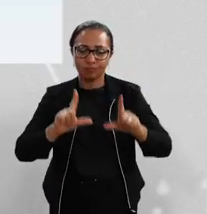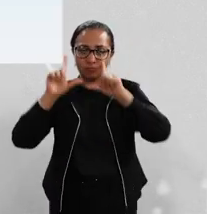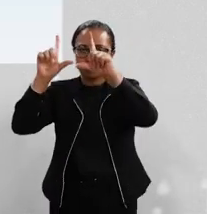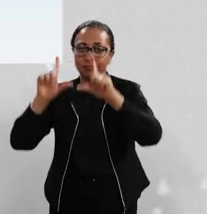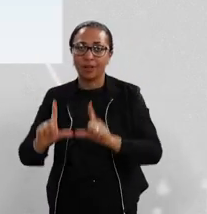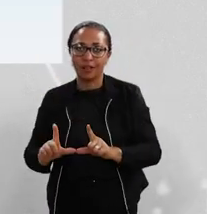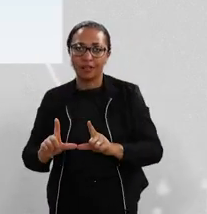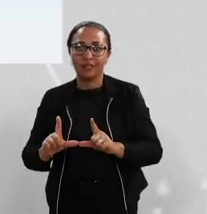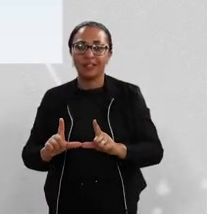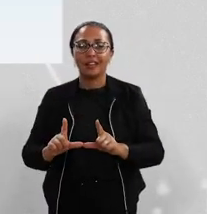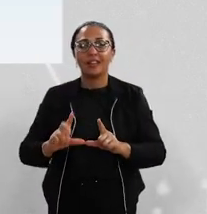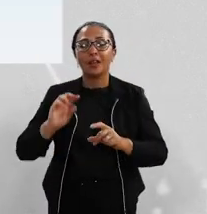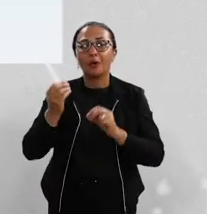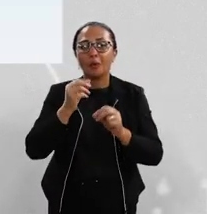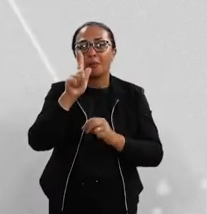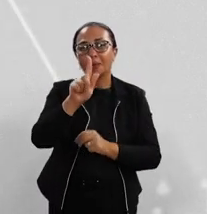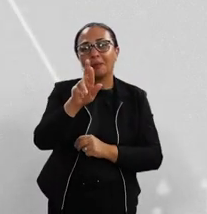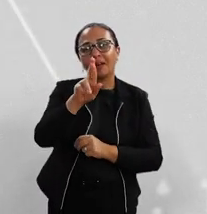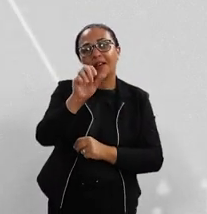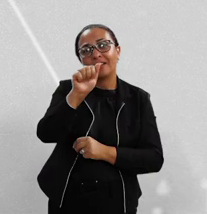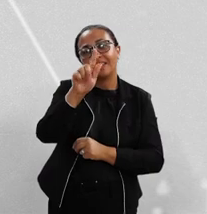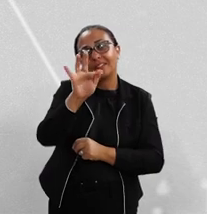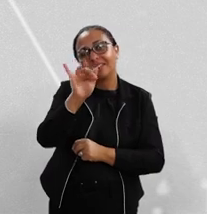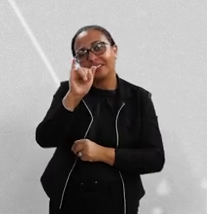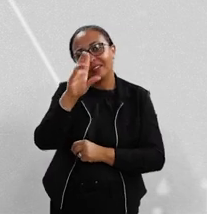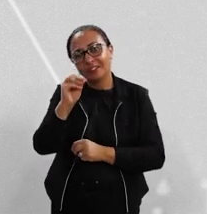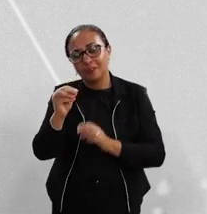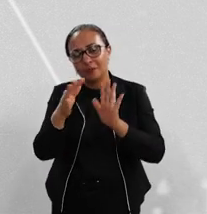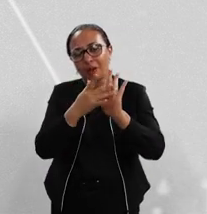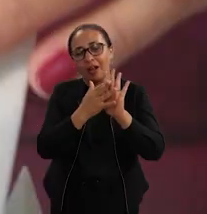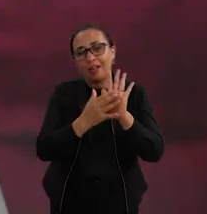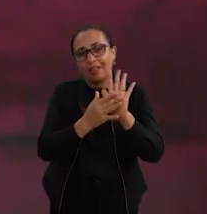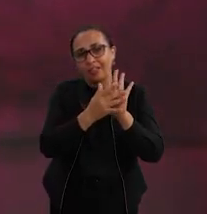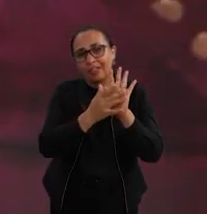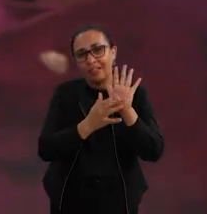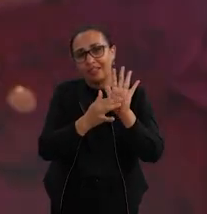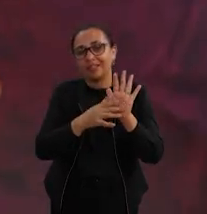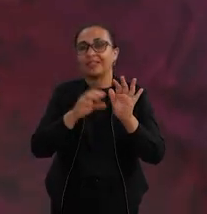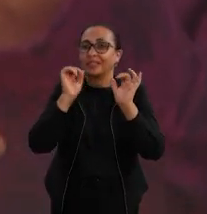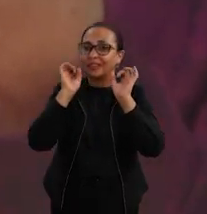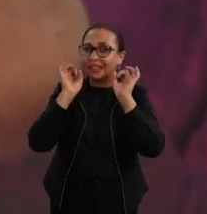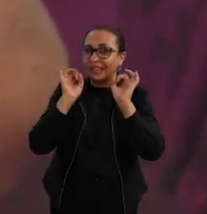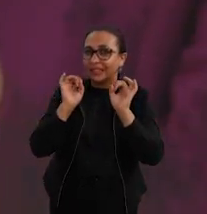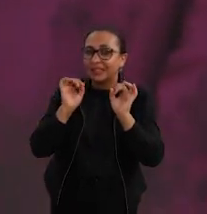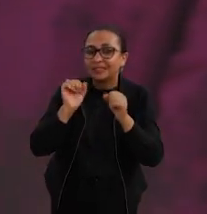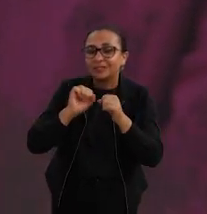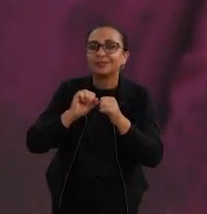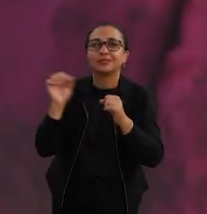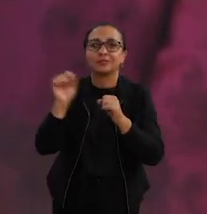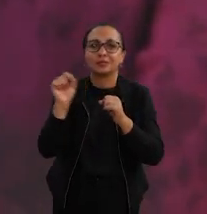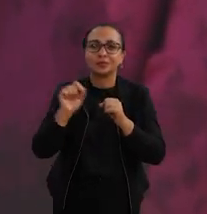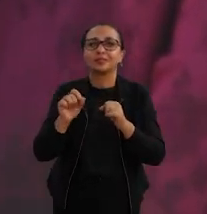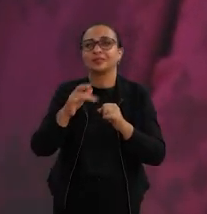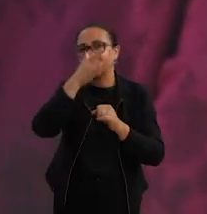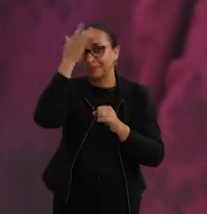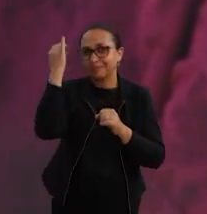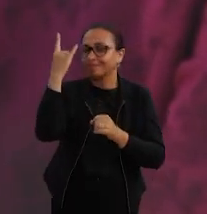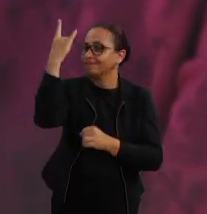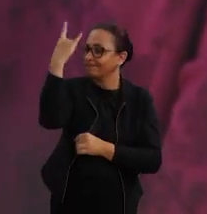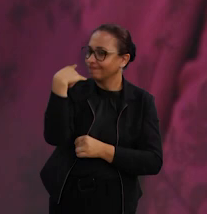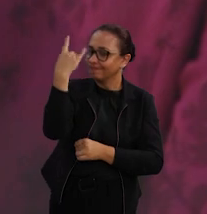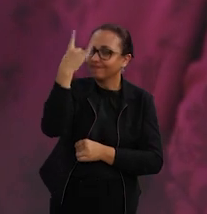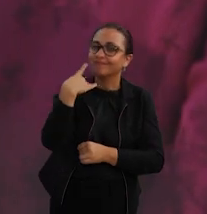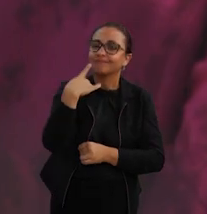em gráficos táteis, né, que possibilitam a pessoa